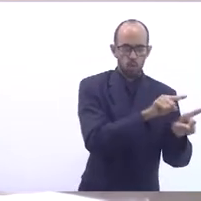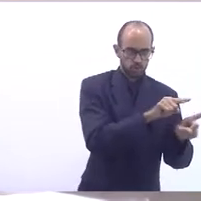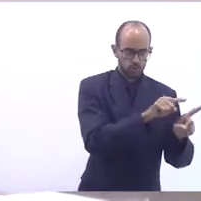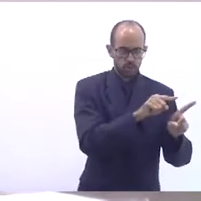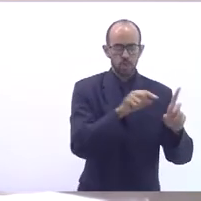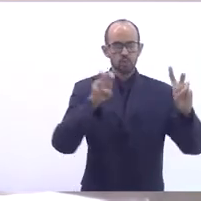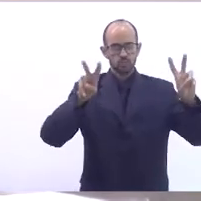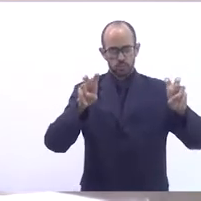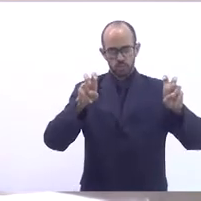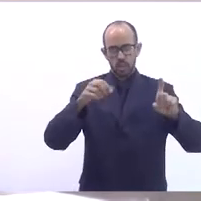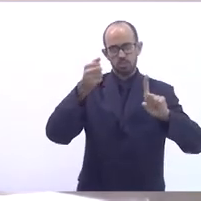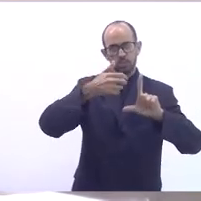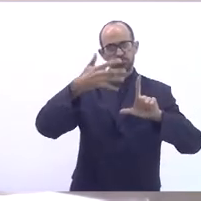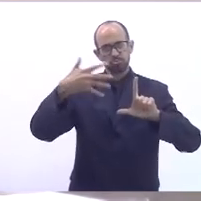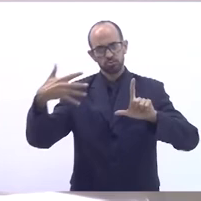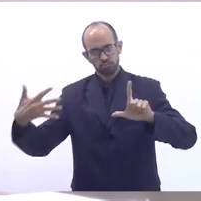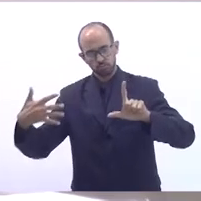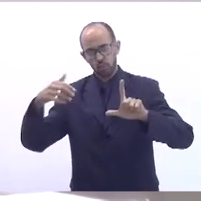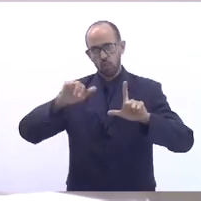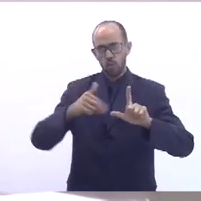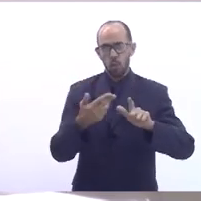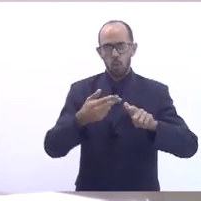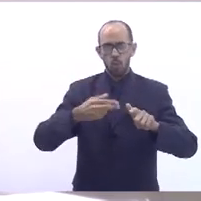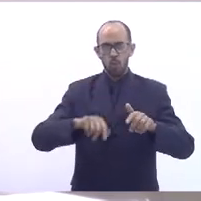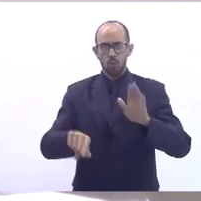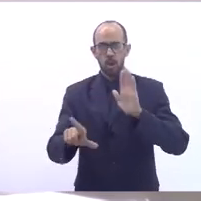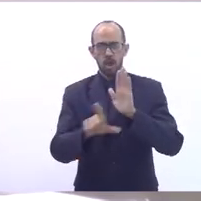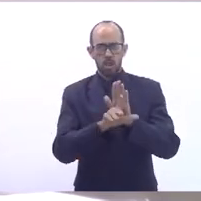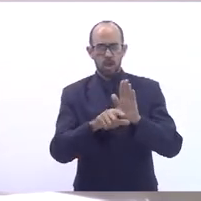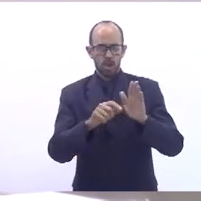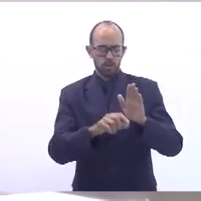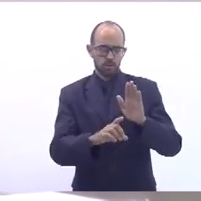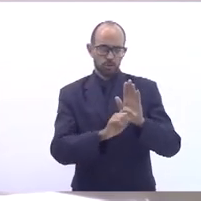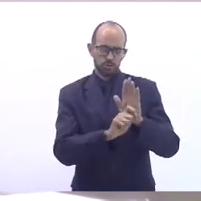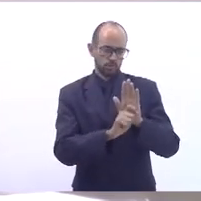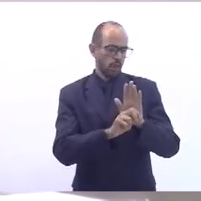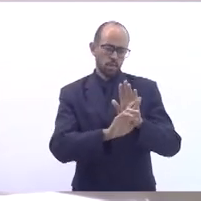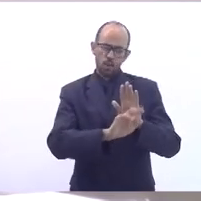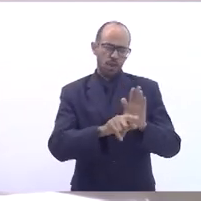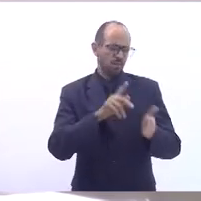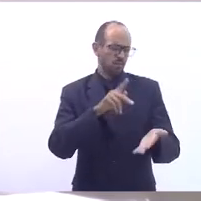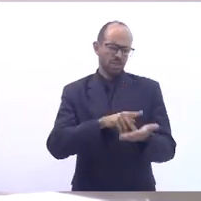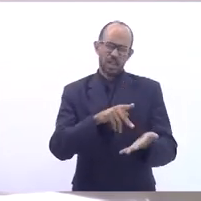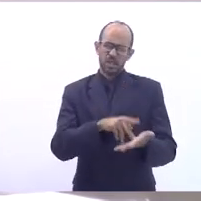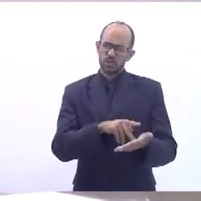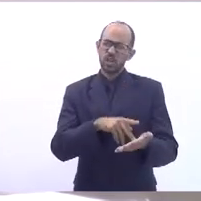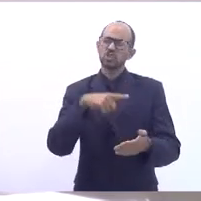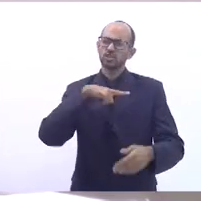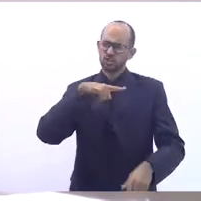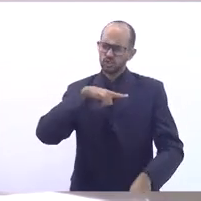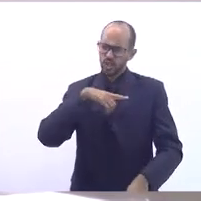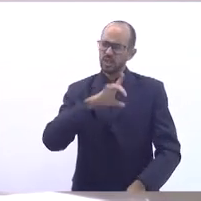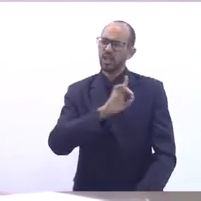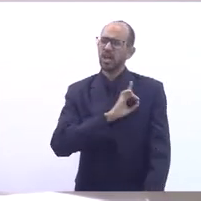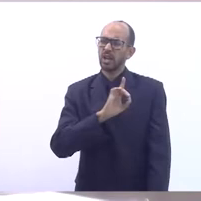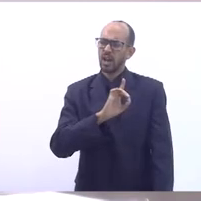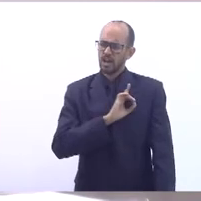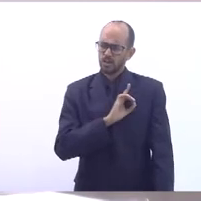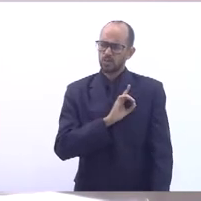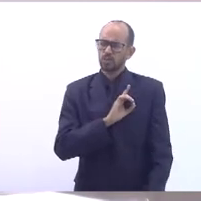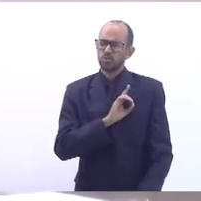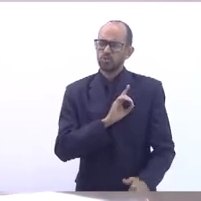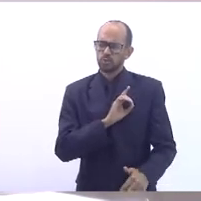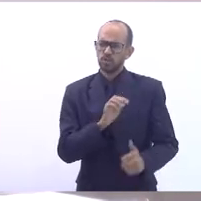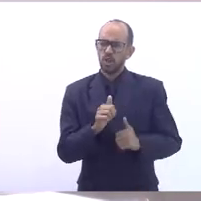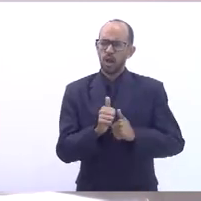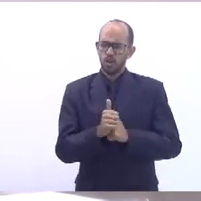LGBT o da legalização não é verdade nós temos muitos Delegados anti-fascistas temos Sim nós temos